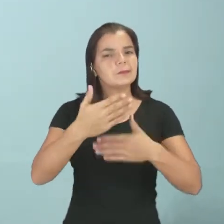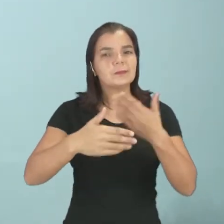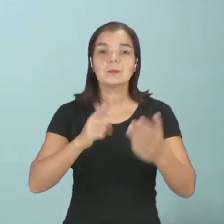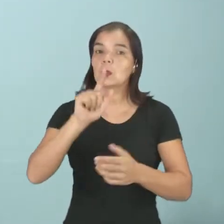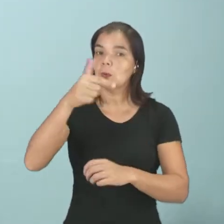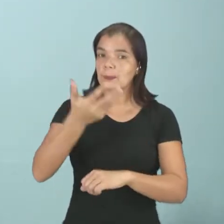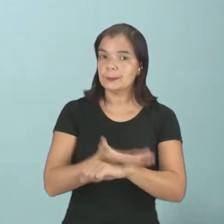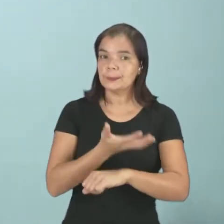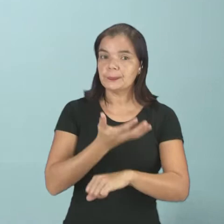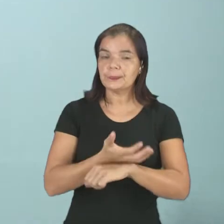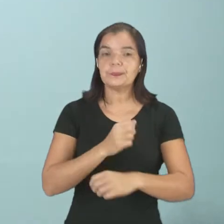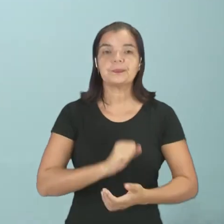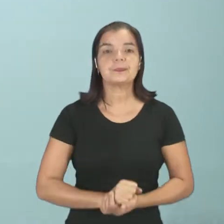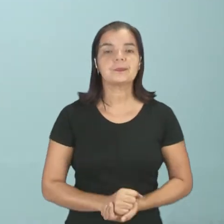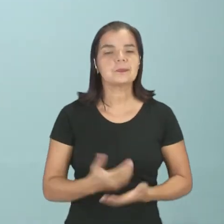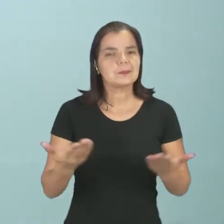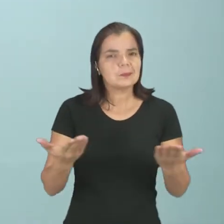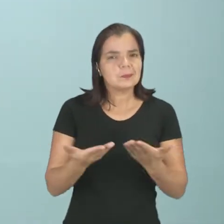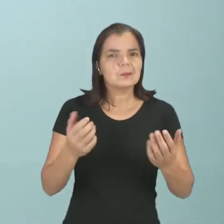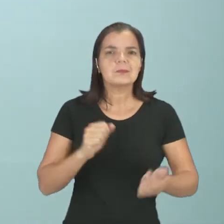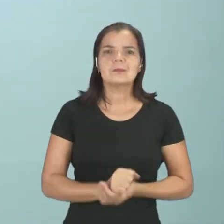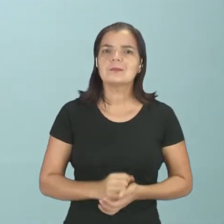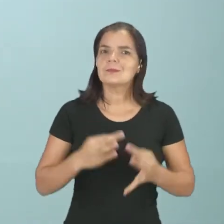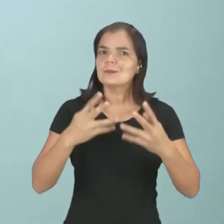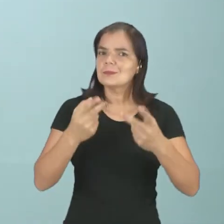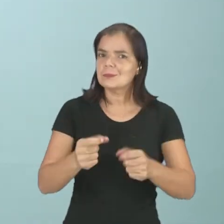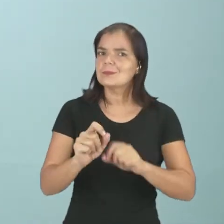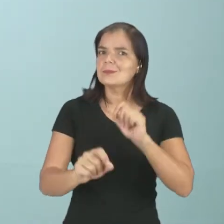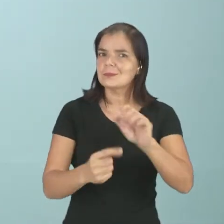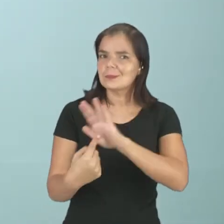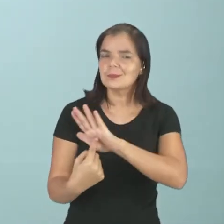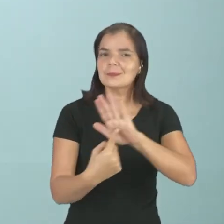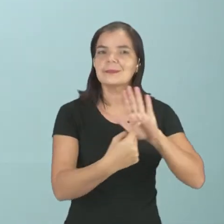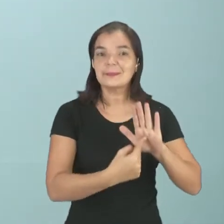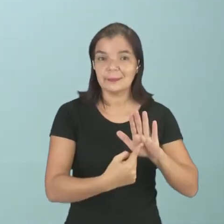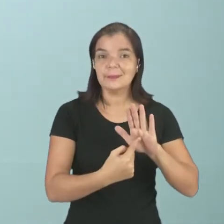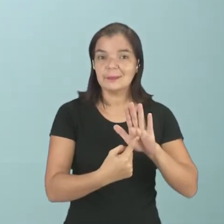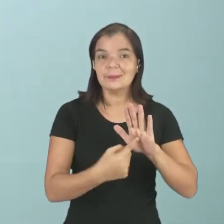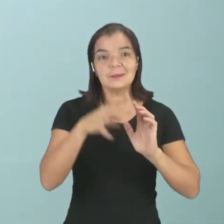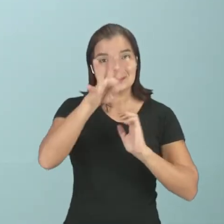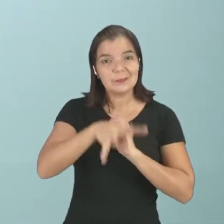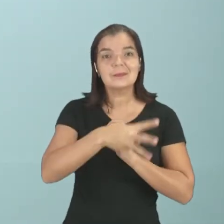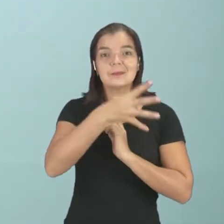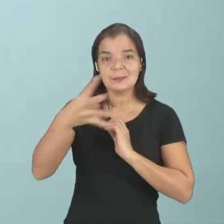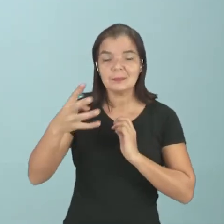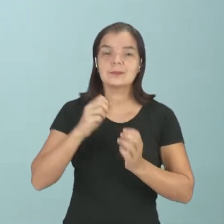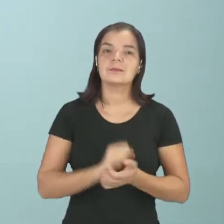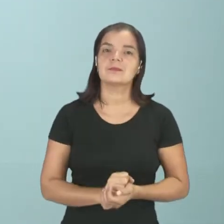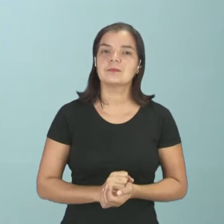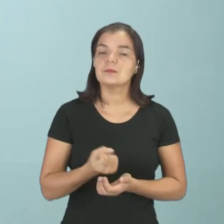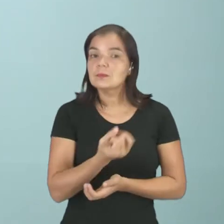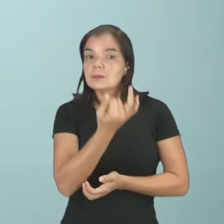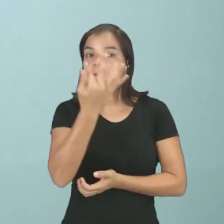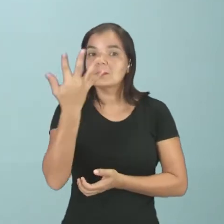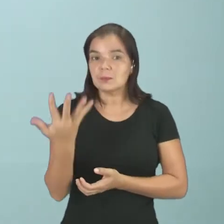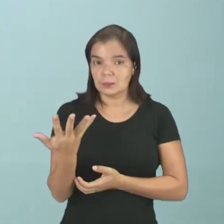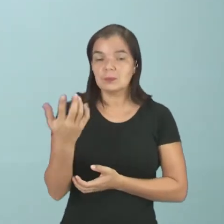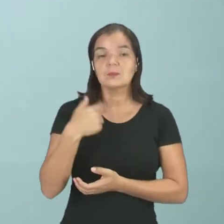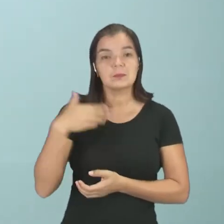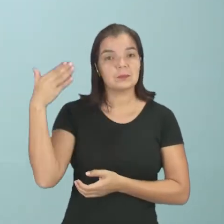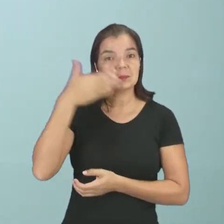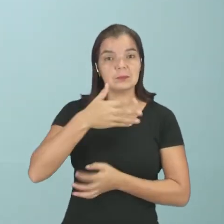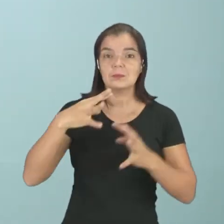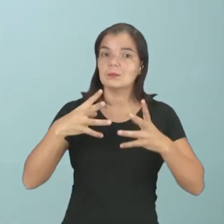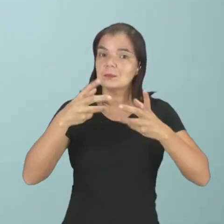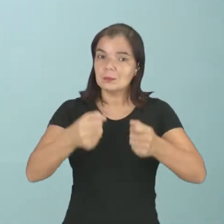as outras disciplinas. Ora, tudo isso pode ser representado através de uma tabela. Essas quantidades são as